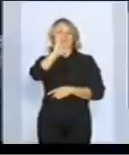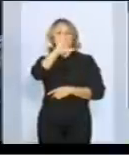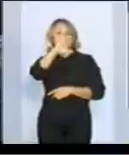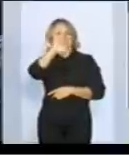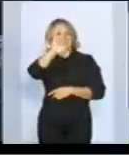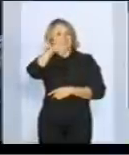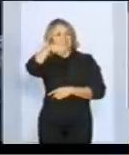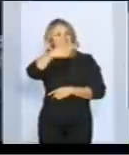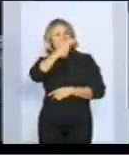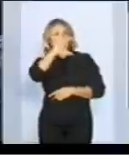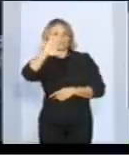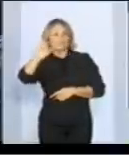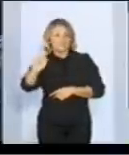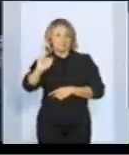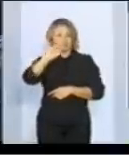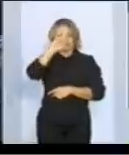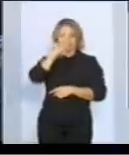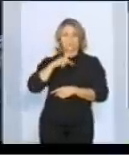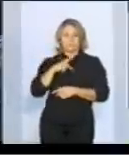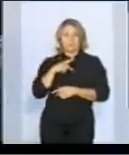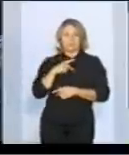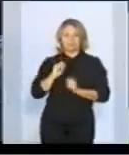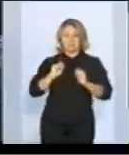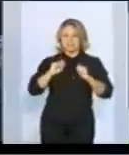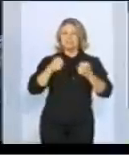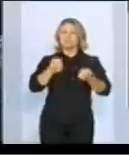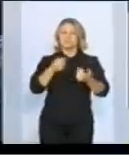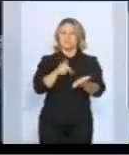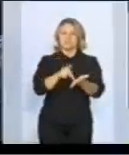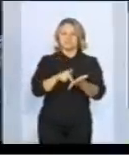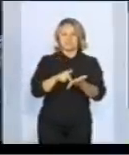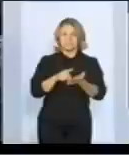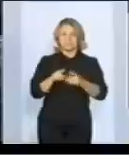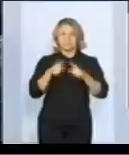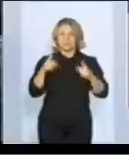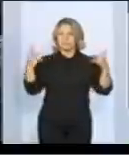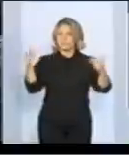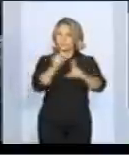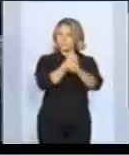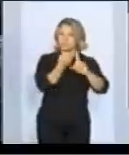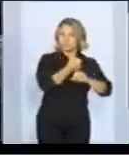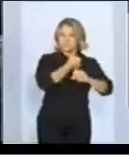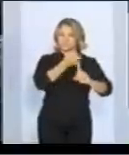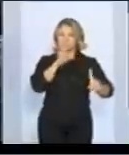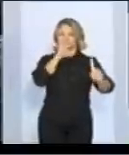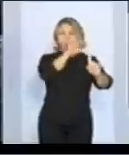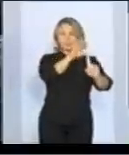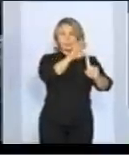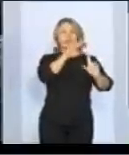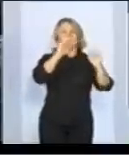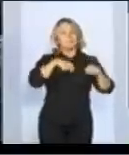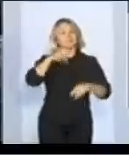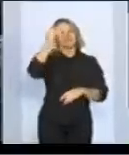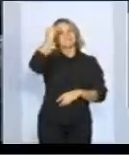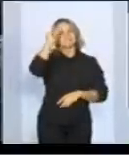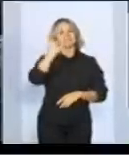só, mas o efeito da eficiência para a sociedade. E aqui eu posso entender o seguinte, sob o ponto de